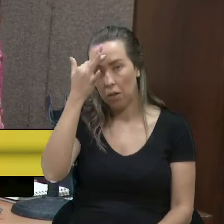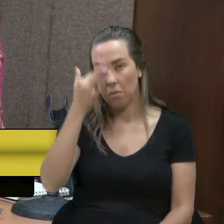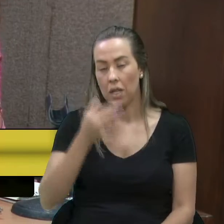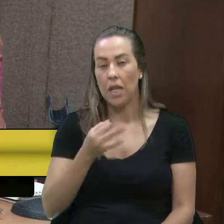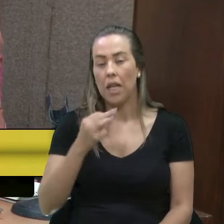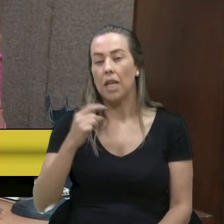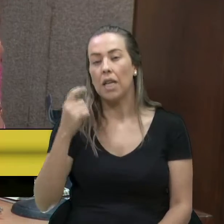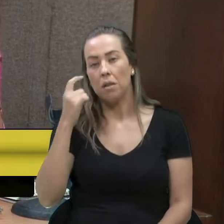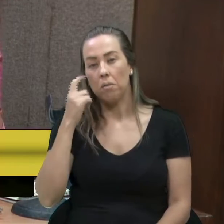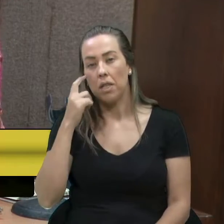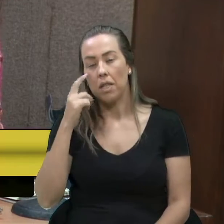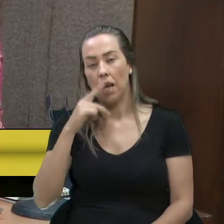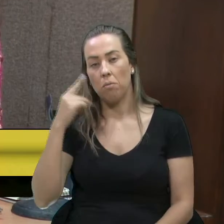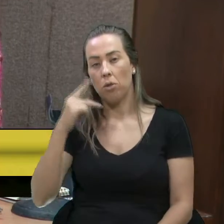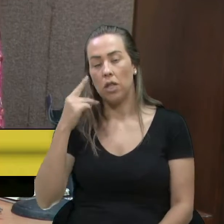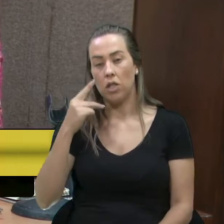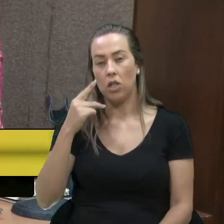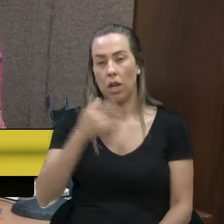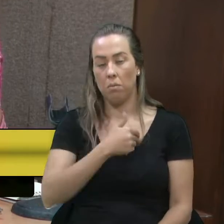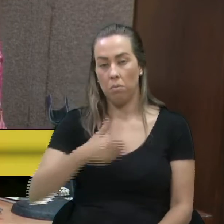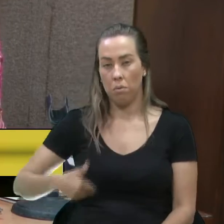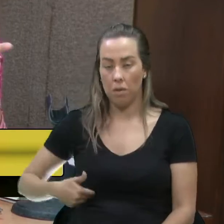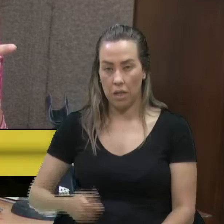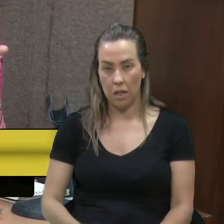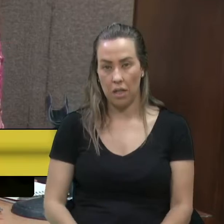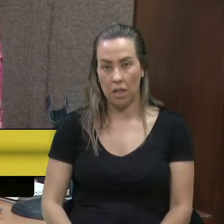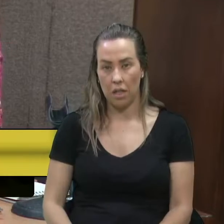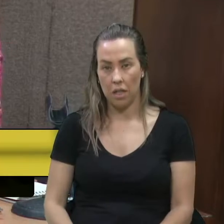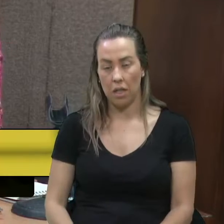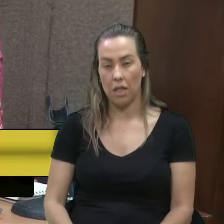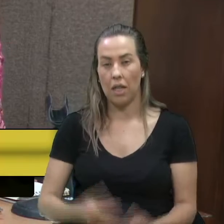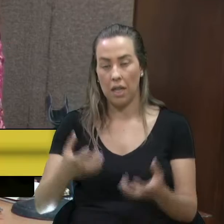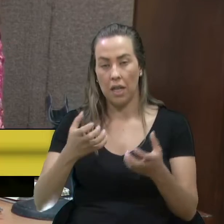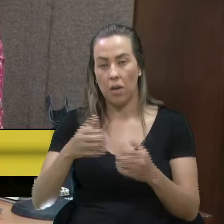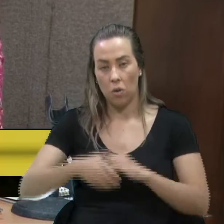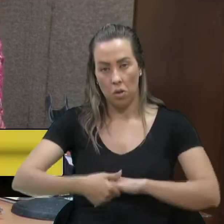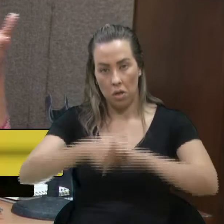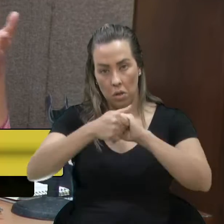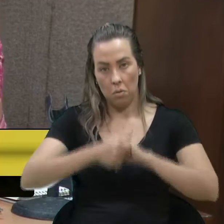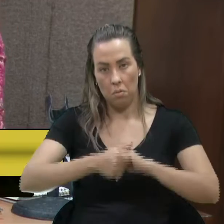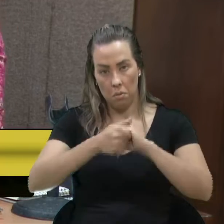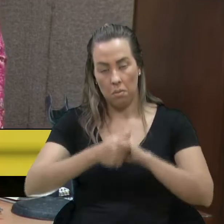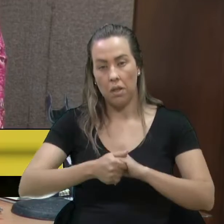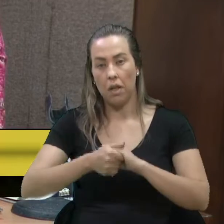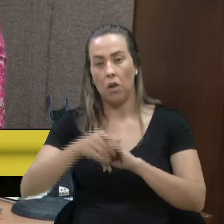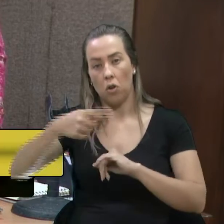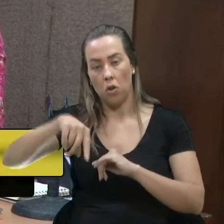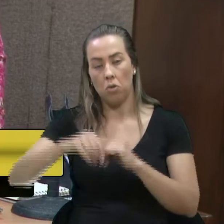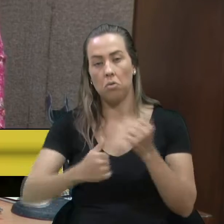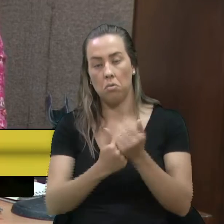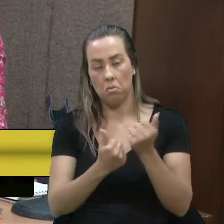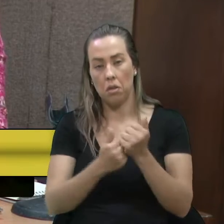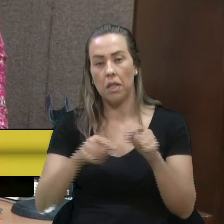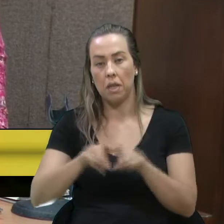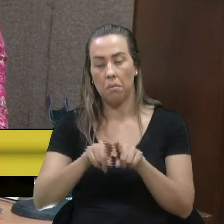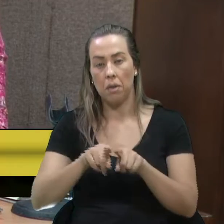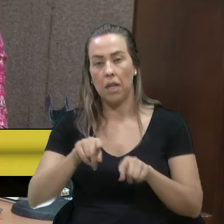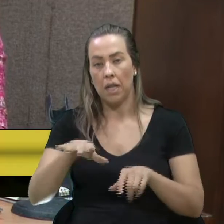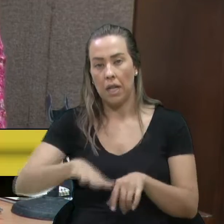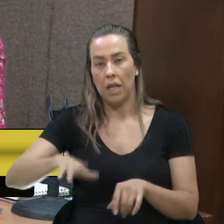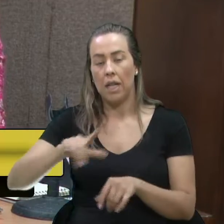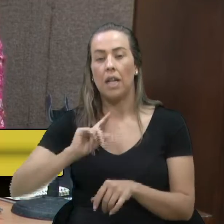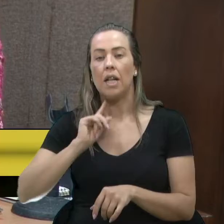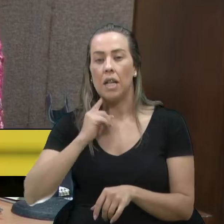também pensar a política pública. Então, tem vários, os desafios são enormes, mas quero lhe cumprimentar. O nosso gabinete está com ações nessa semana do lixo